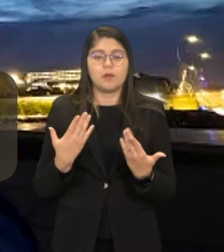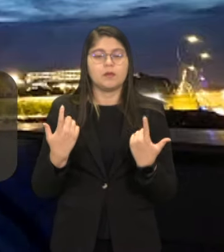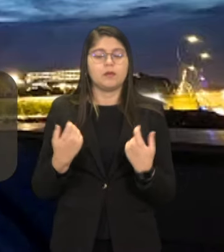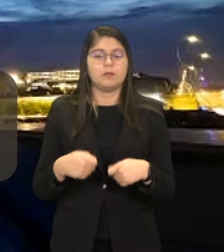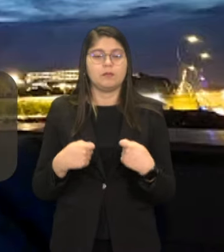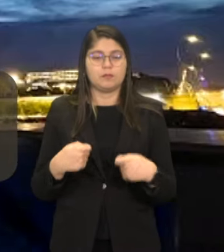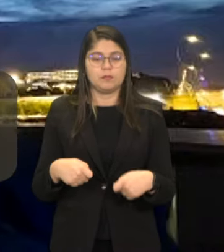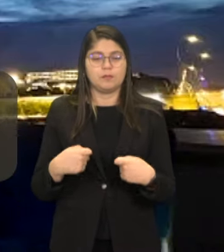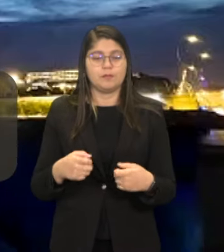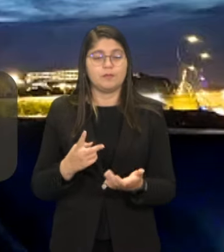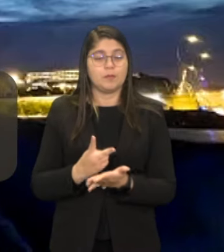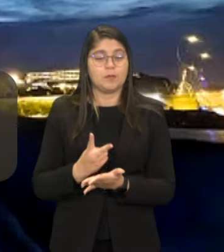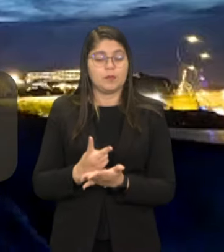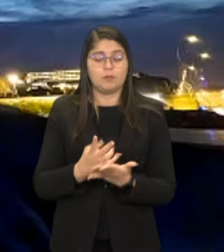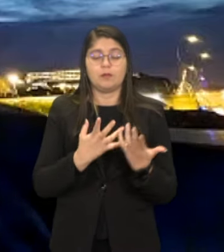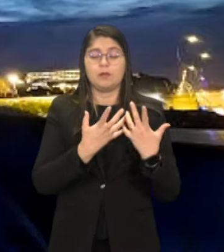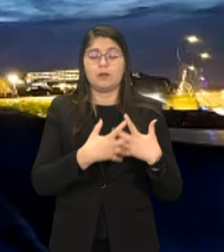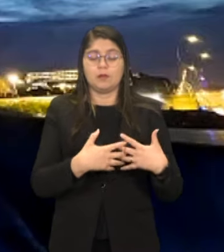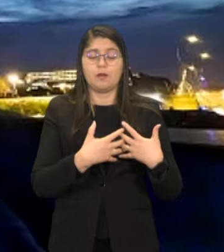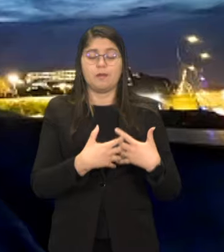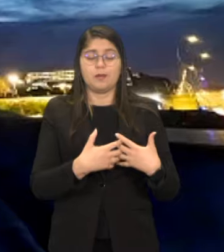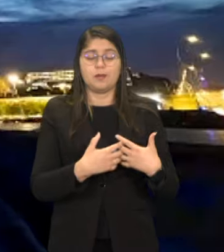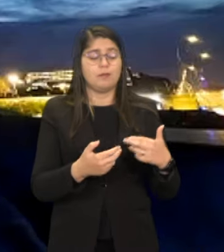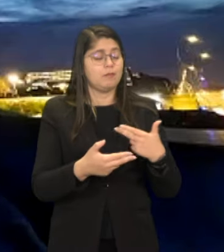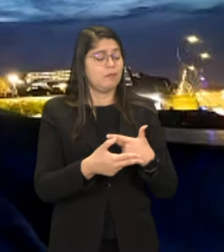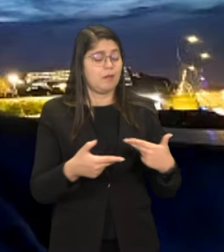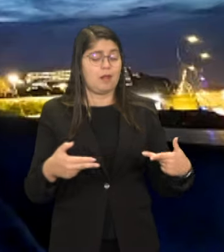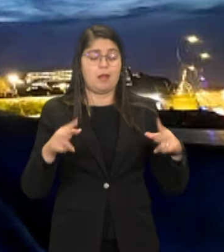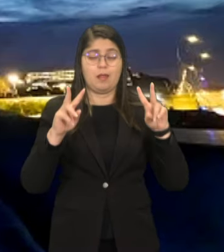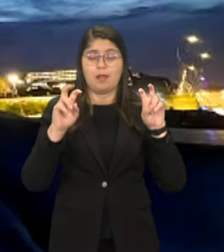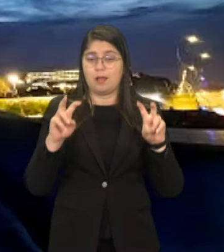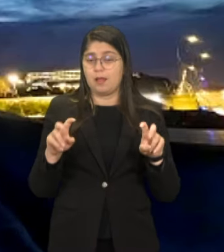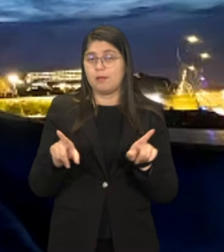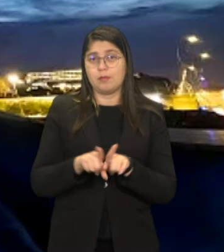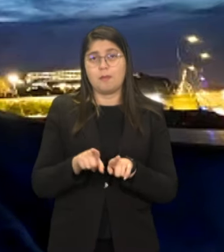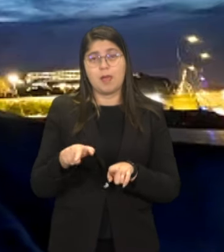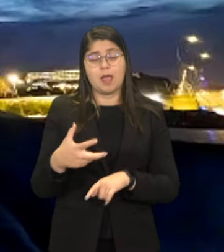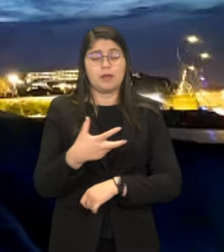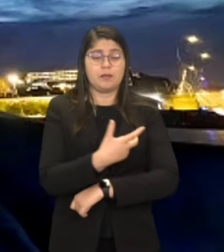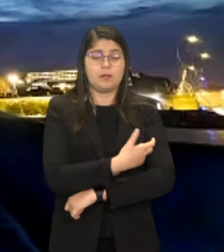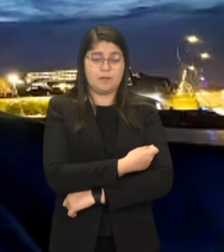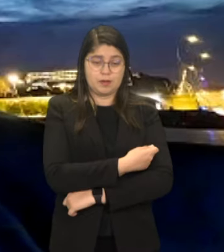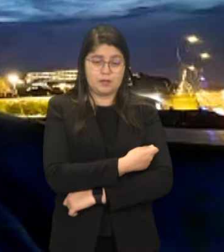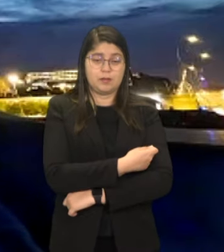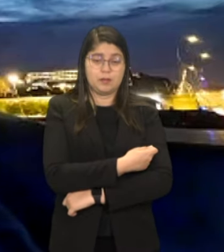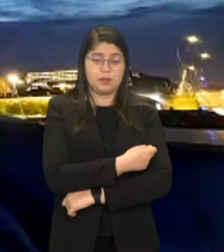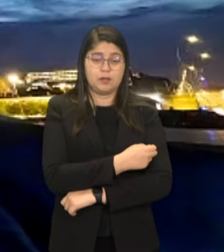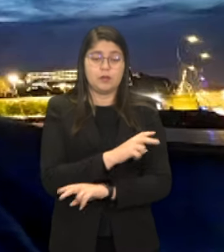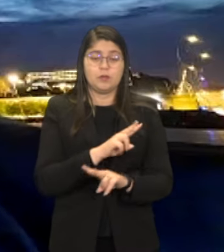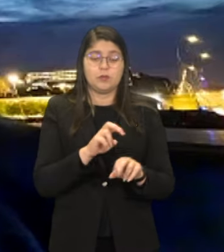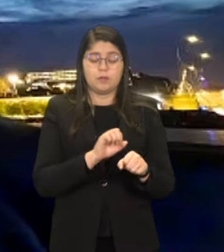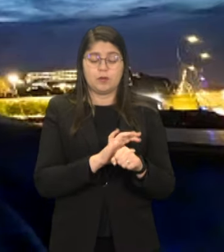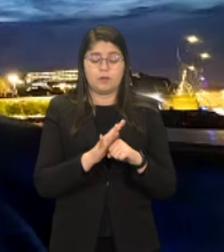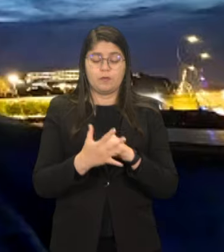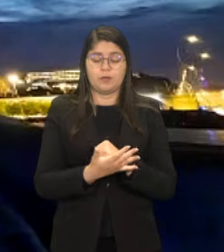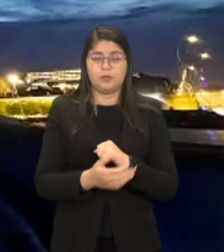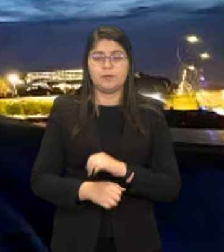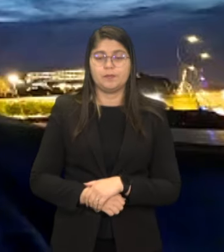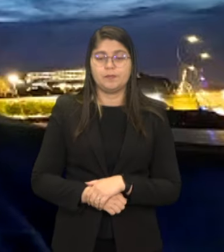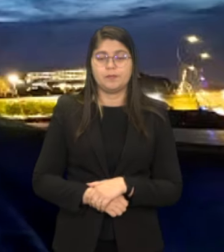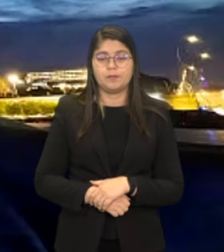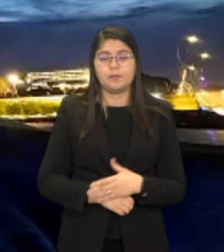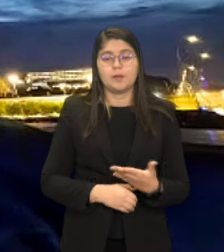de constante reflexão sobre diversos temas, como é o caso da vacinação relativa à Covid. O ministro